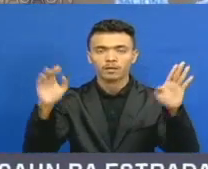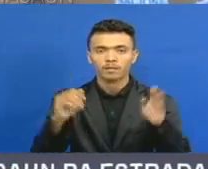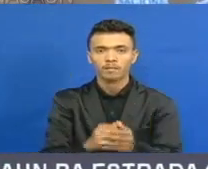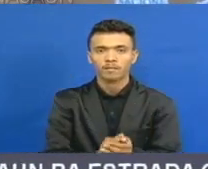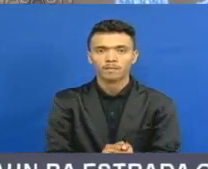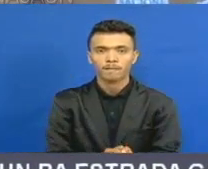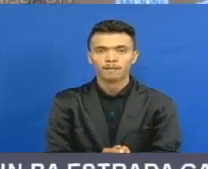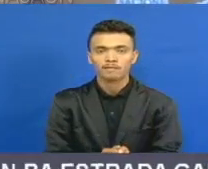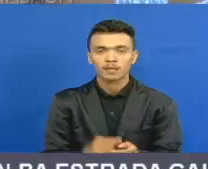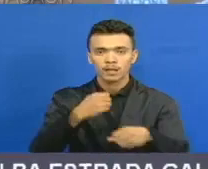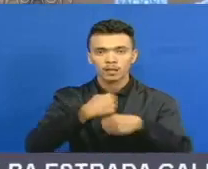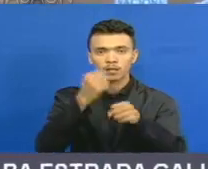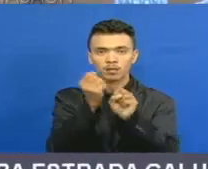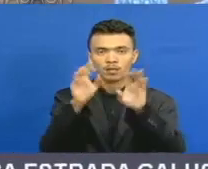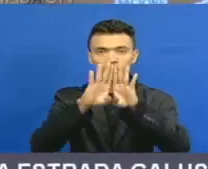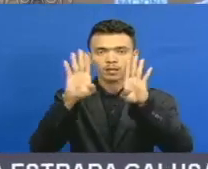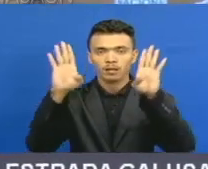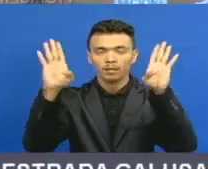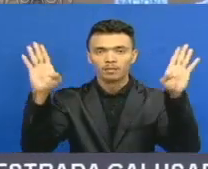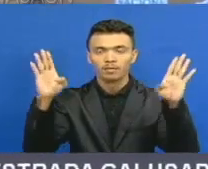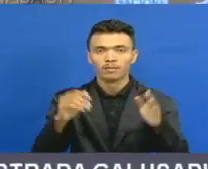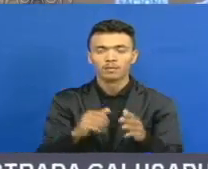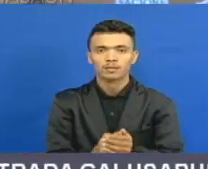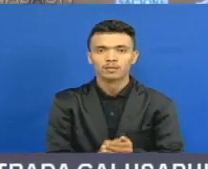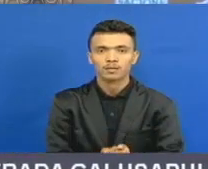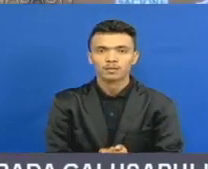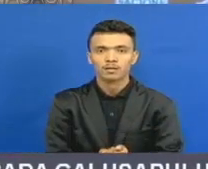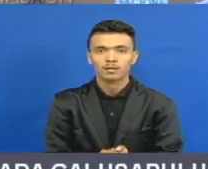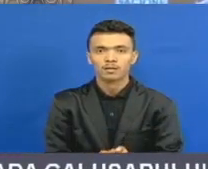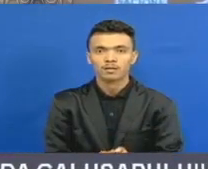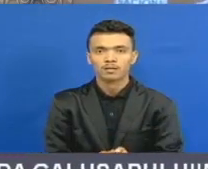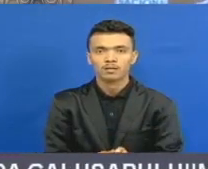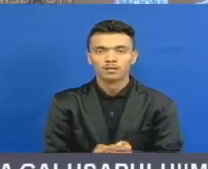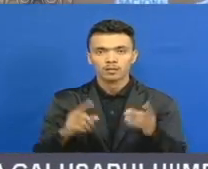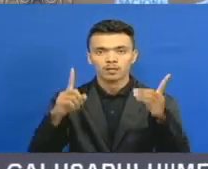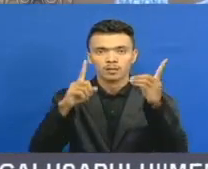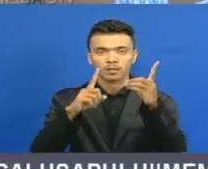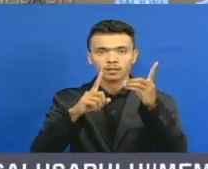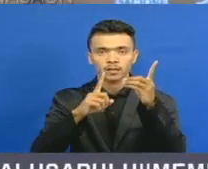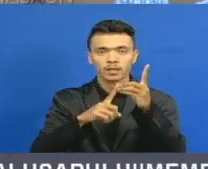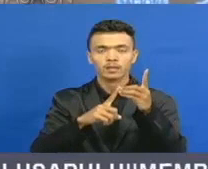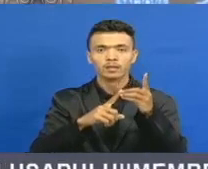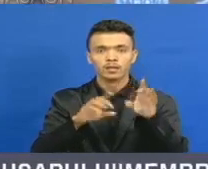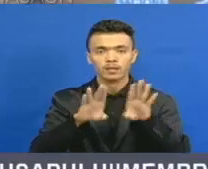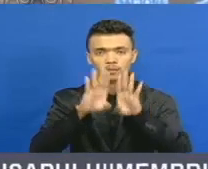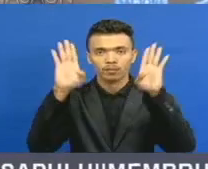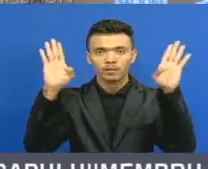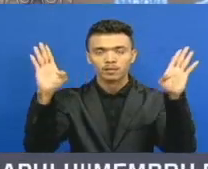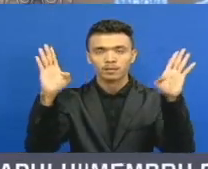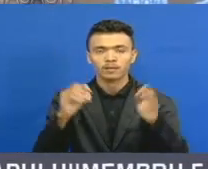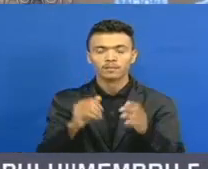na publicação logo no dia seguinte do dinheiro da publicação na entrada em vigor